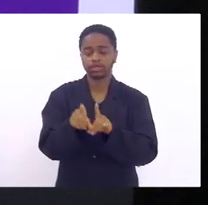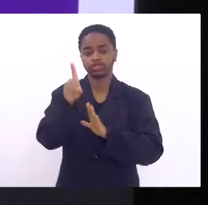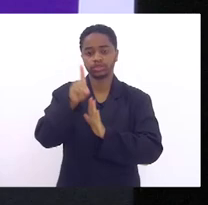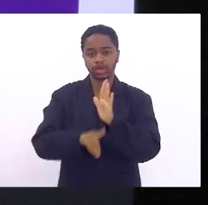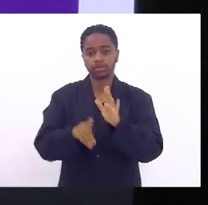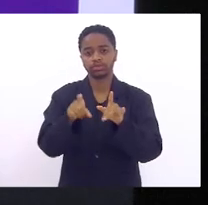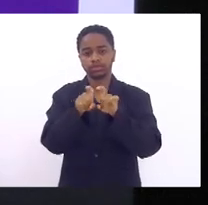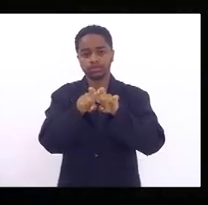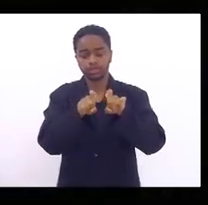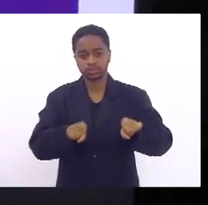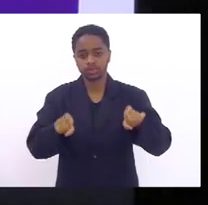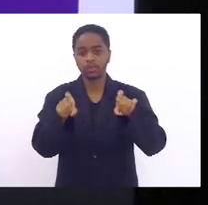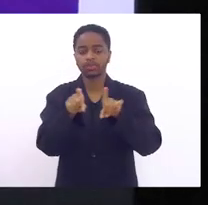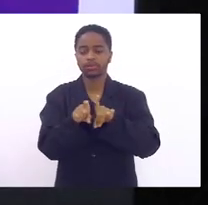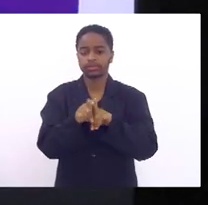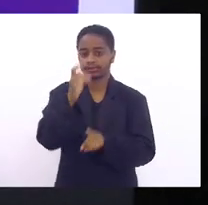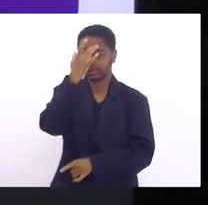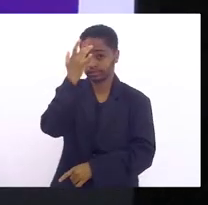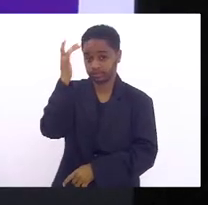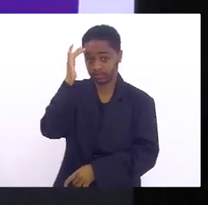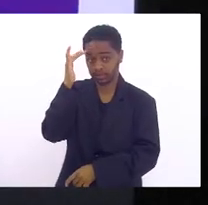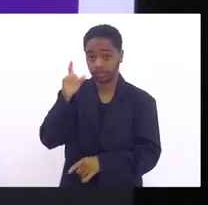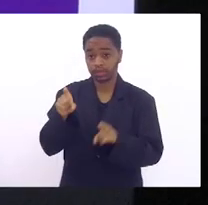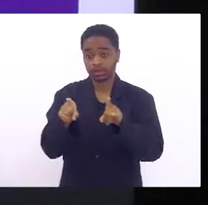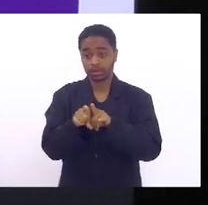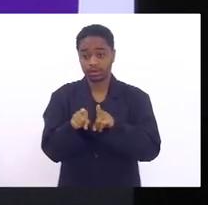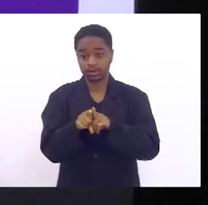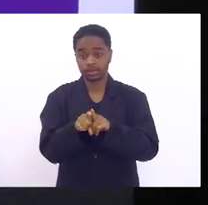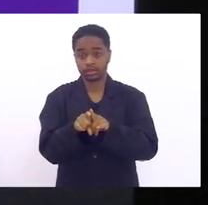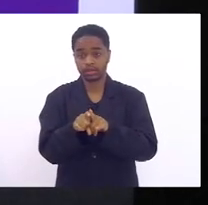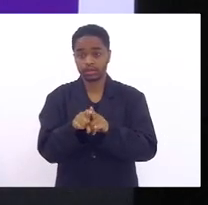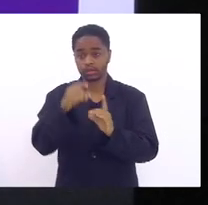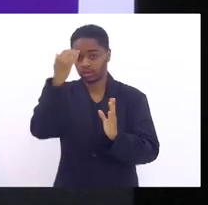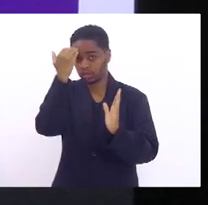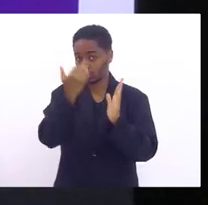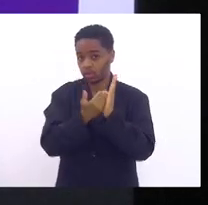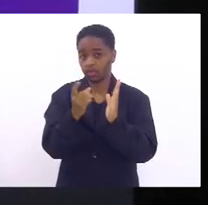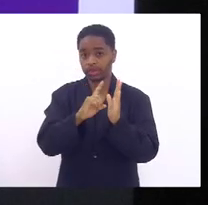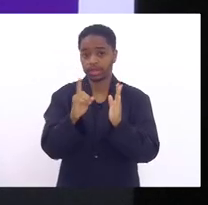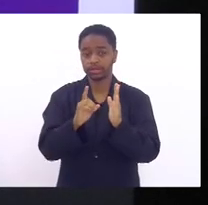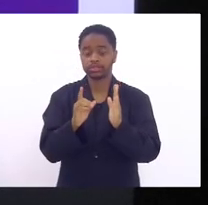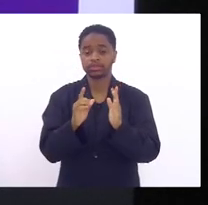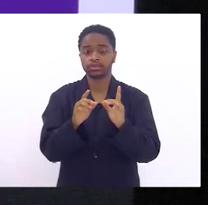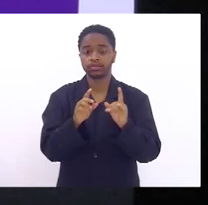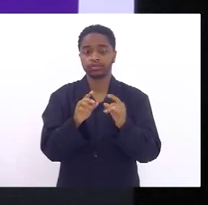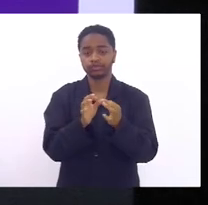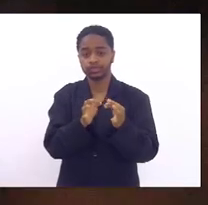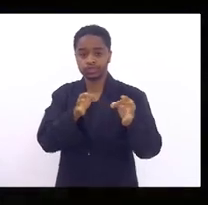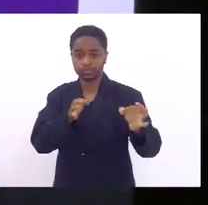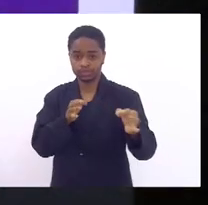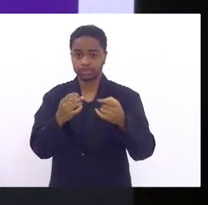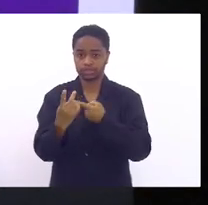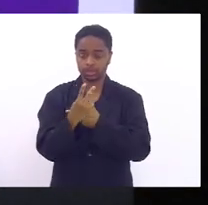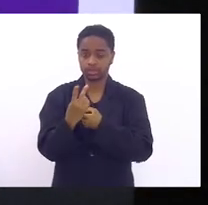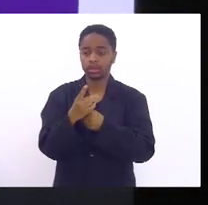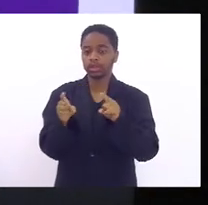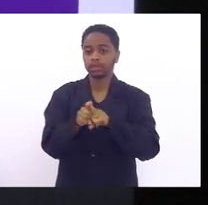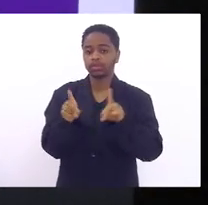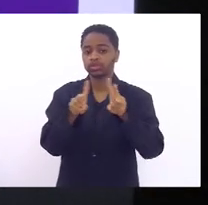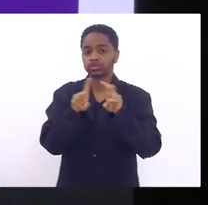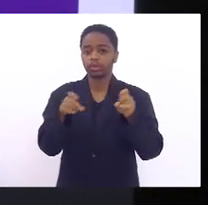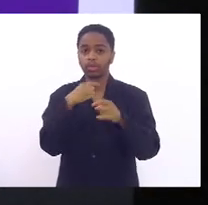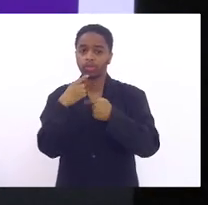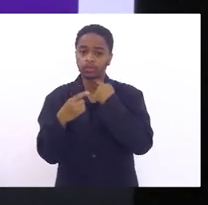e reprodutivos saúde mental descumprimento de medida protetiva e dúvidas também sobre os benefícios